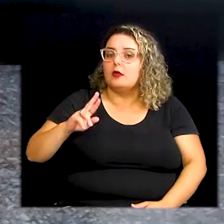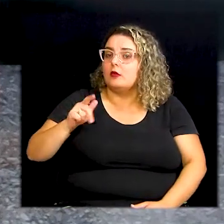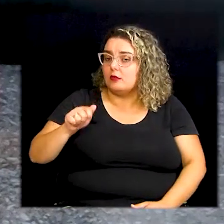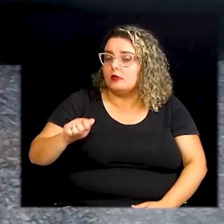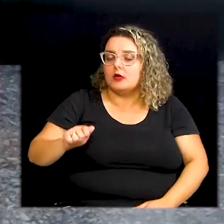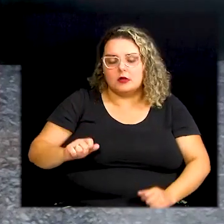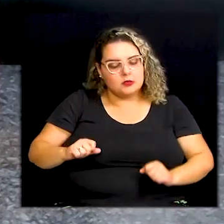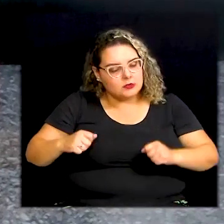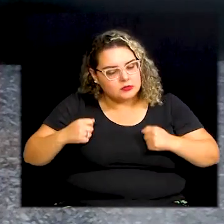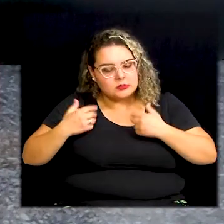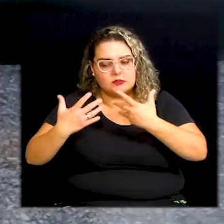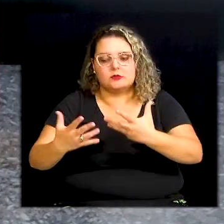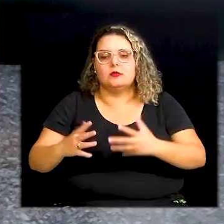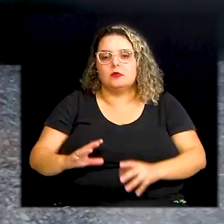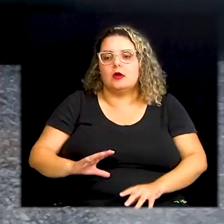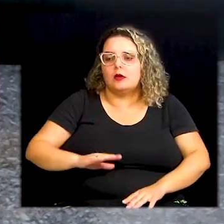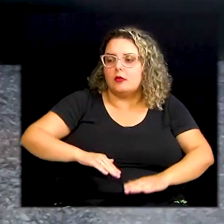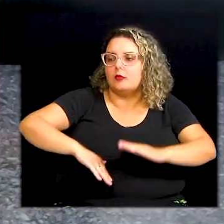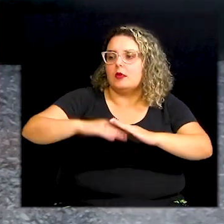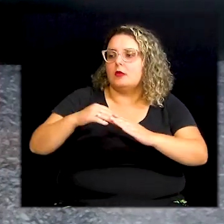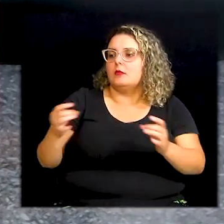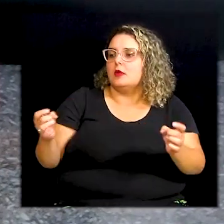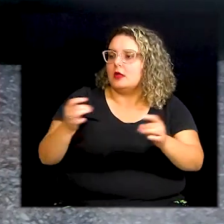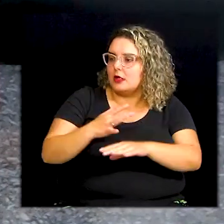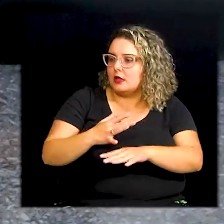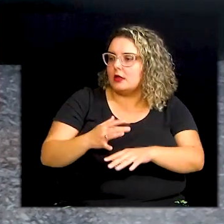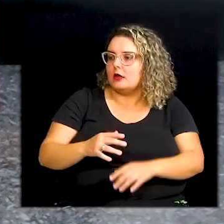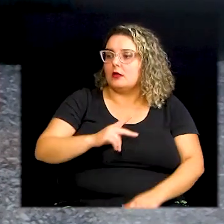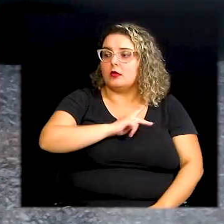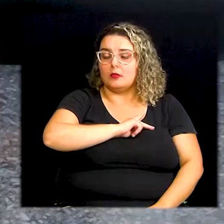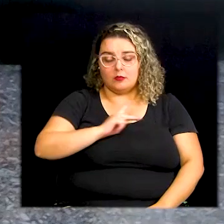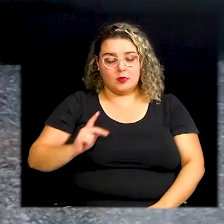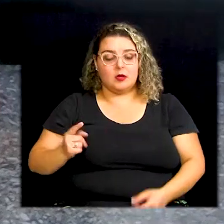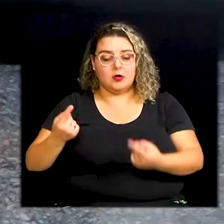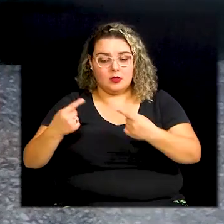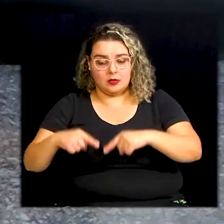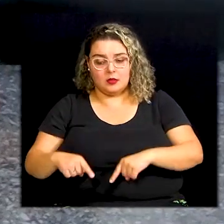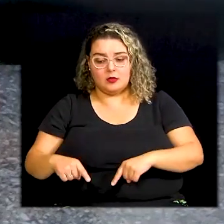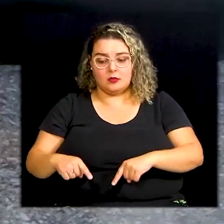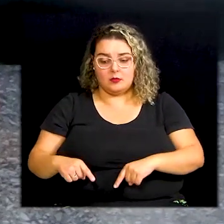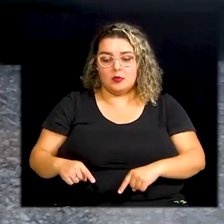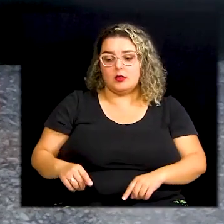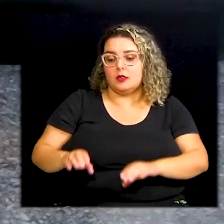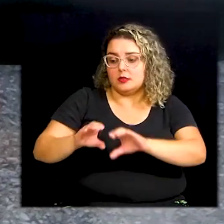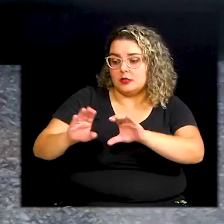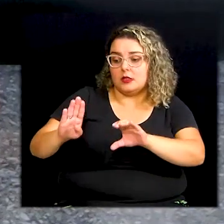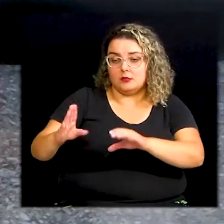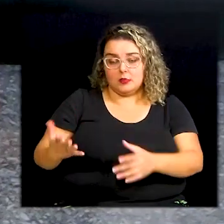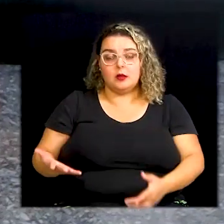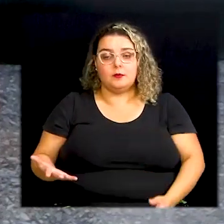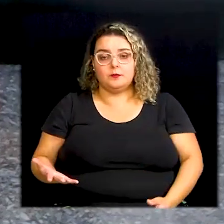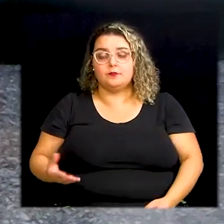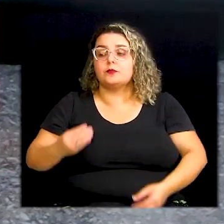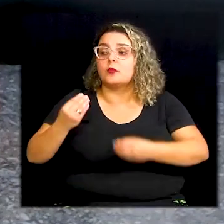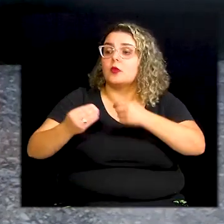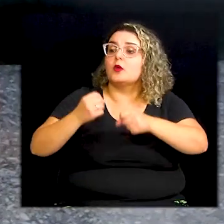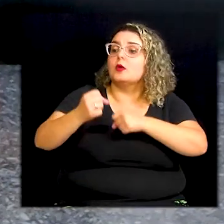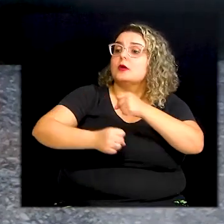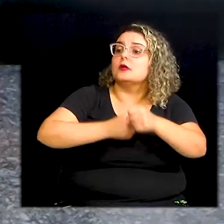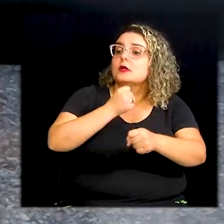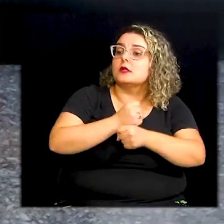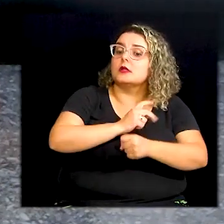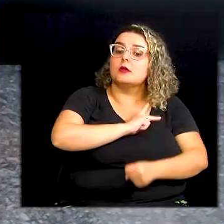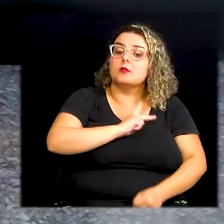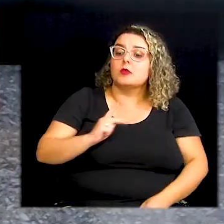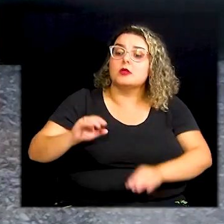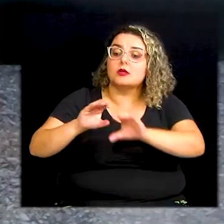doa ao máximo também. Para a gente poder encerrar o assunto Ponte Preta e Campeonato Brasileiro da Série B, como é que foi esse ano da Ponte